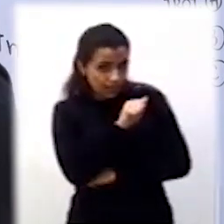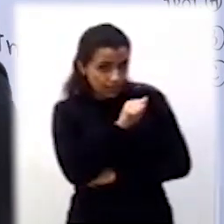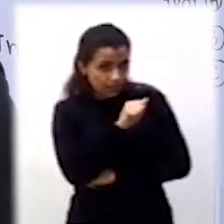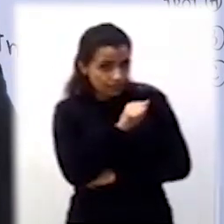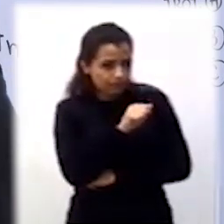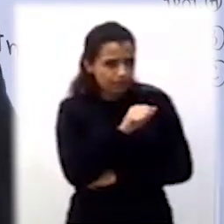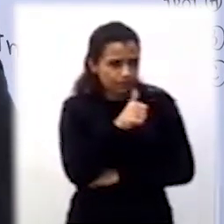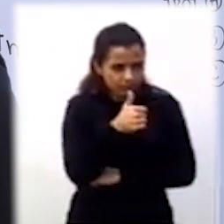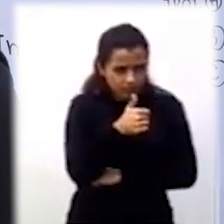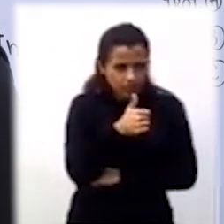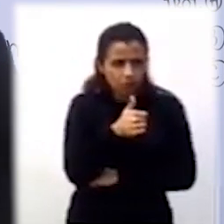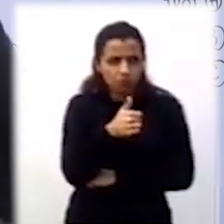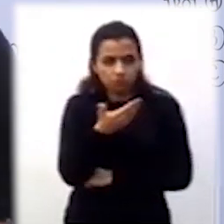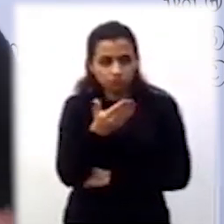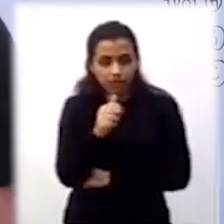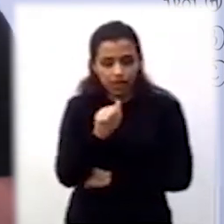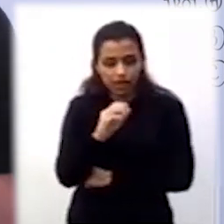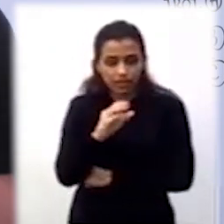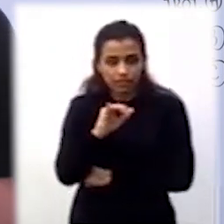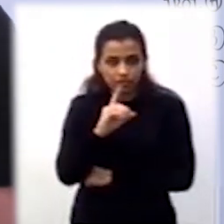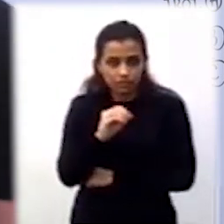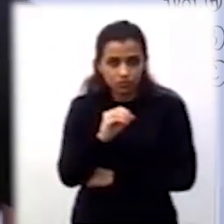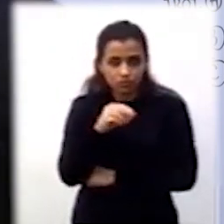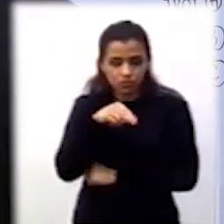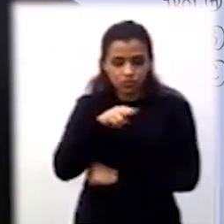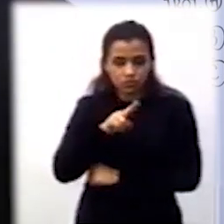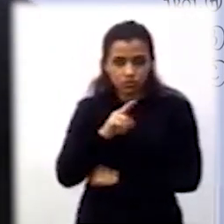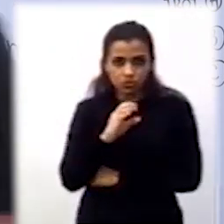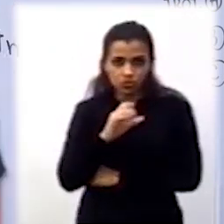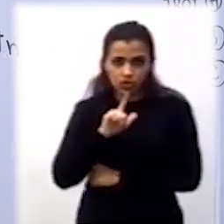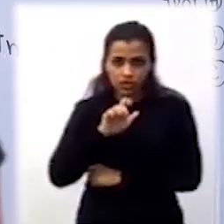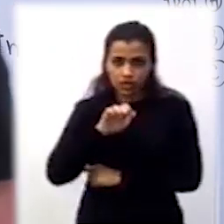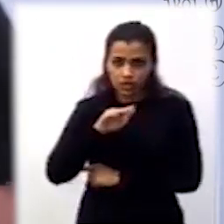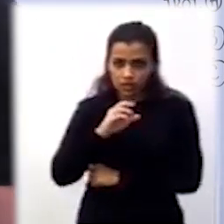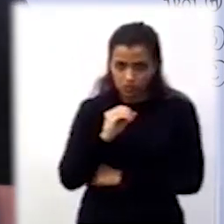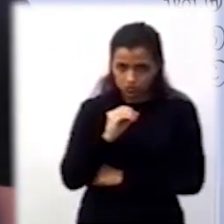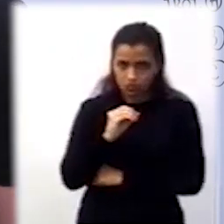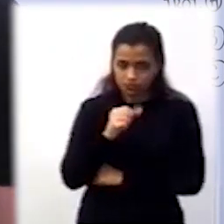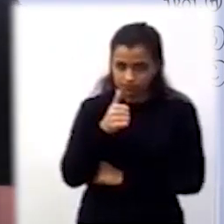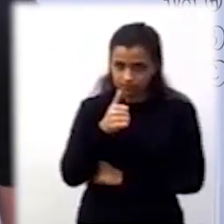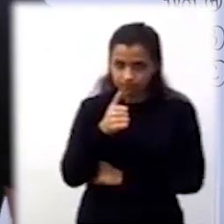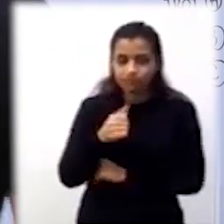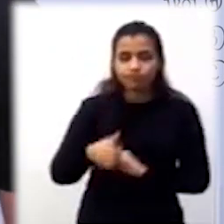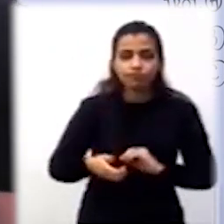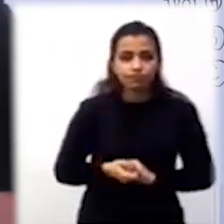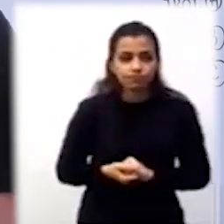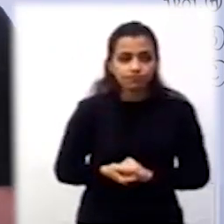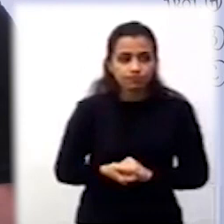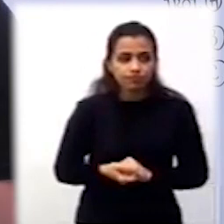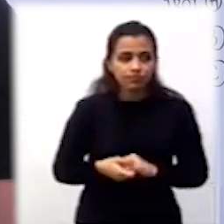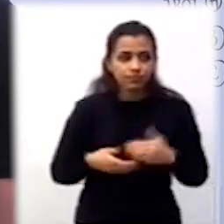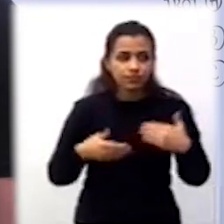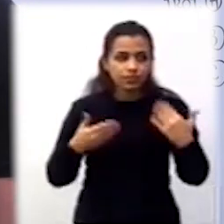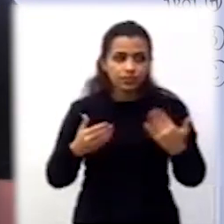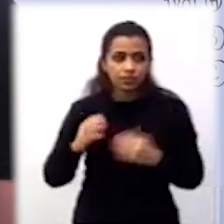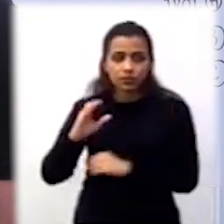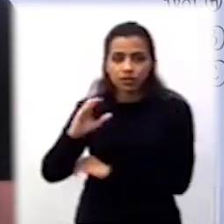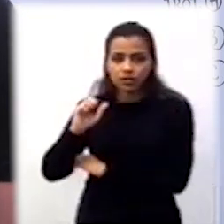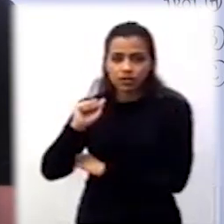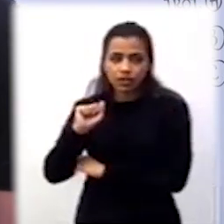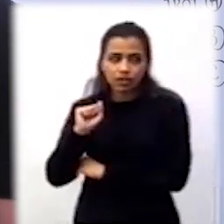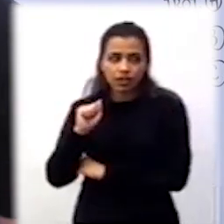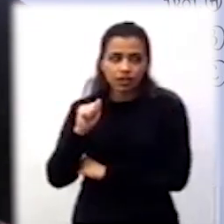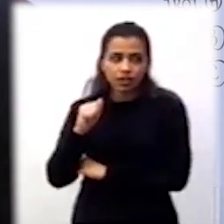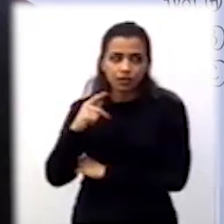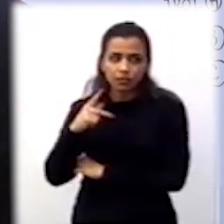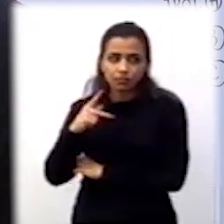que ácido nucleico é DNA ou RNA. O capsídio, se cair em prova, galera, ele é formado por capsômeros, e ele é proteína, ele é